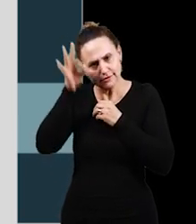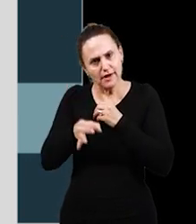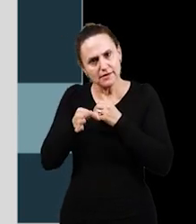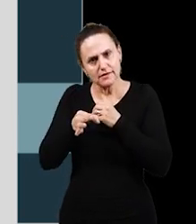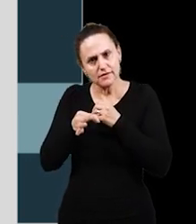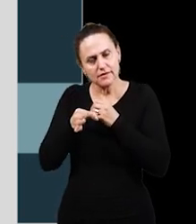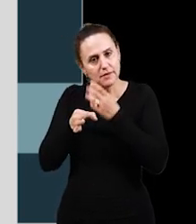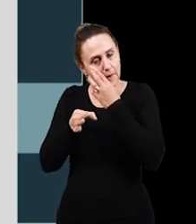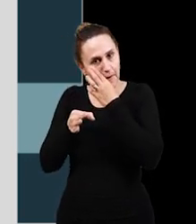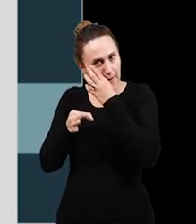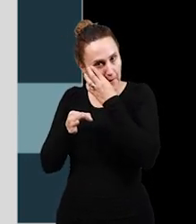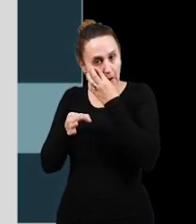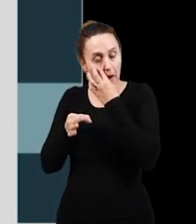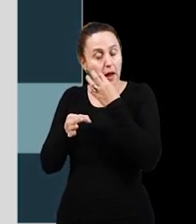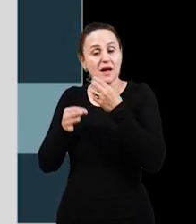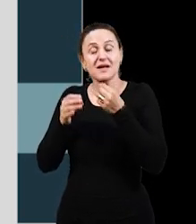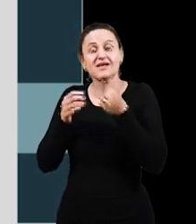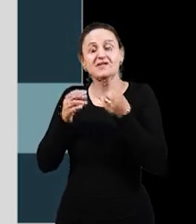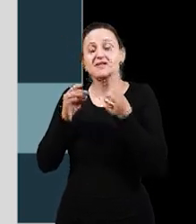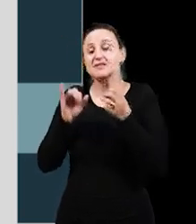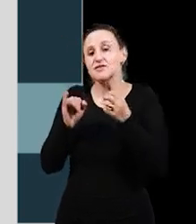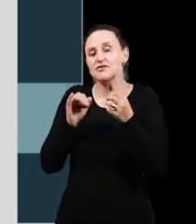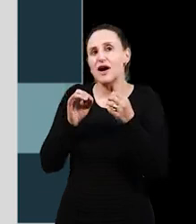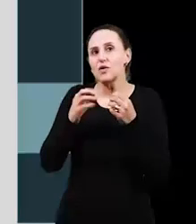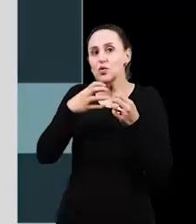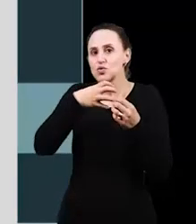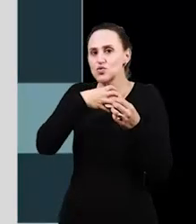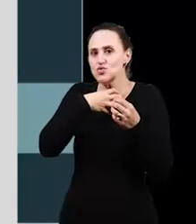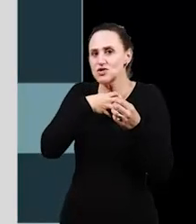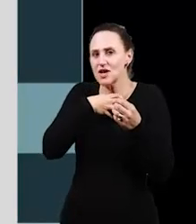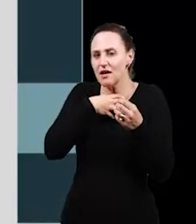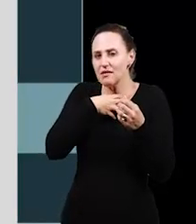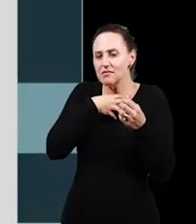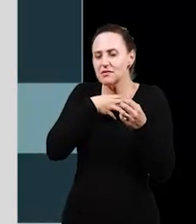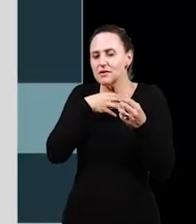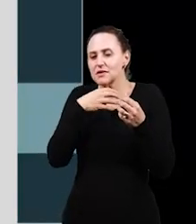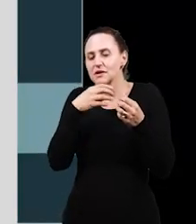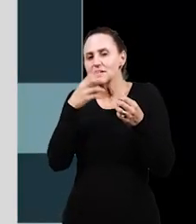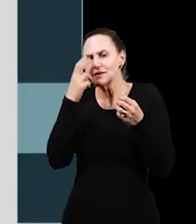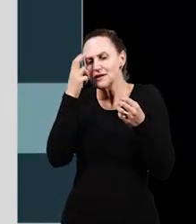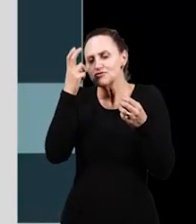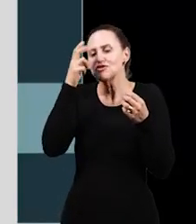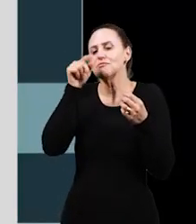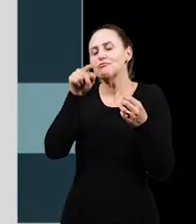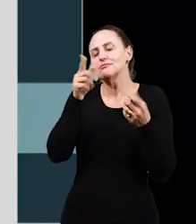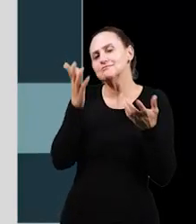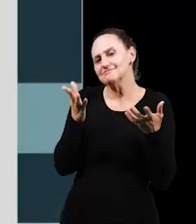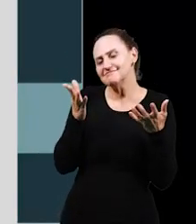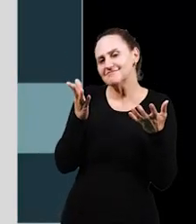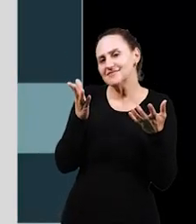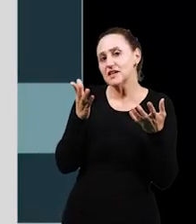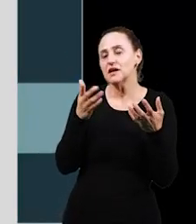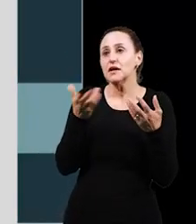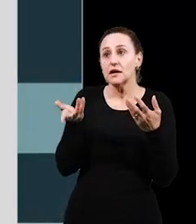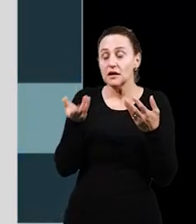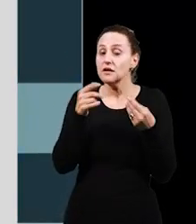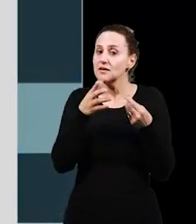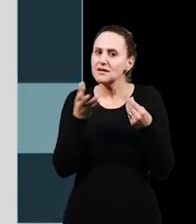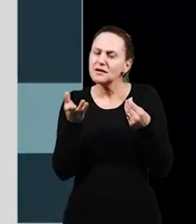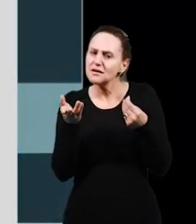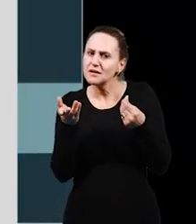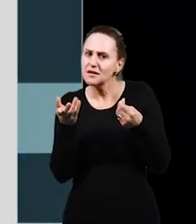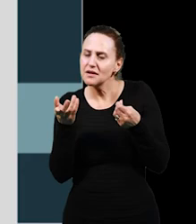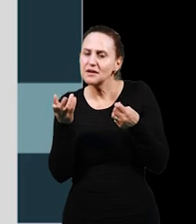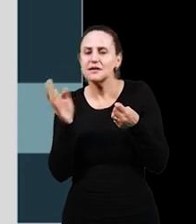digo inteligente é você a segunda está relacionado a uma situação comunicativa atípica de réplica e um dos possíveis